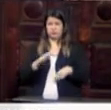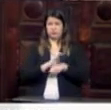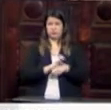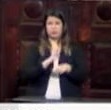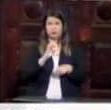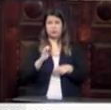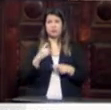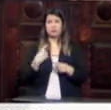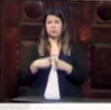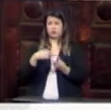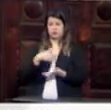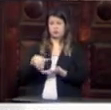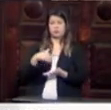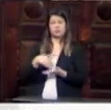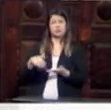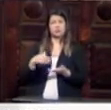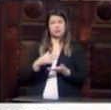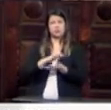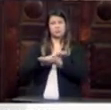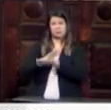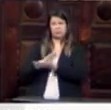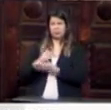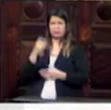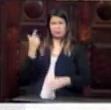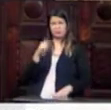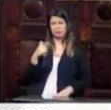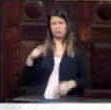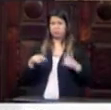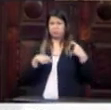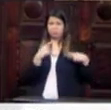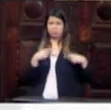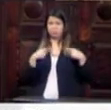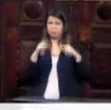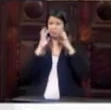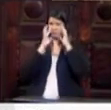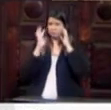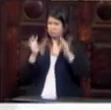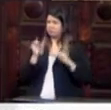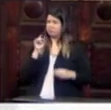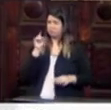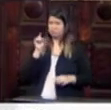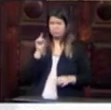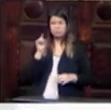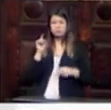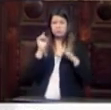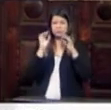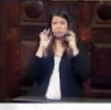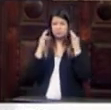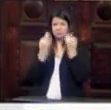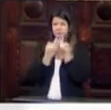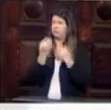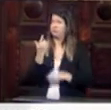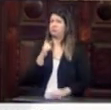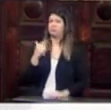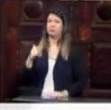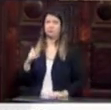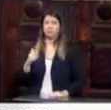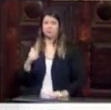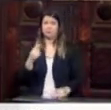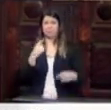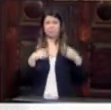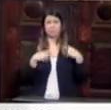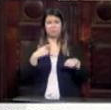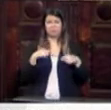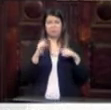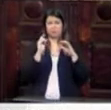foi completamente sucateada. Não há uma política pública de atendimento a essas famílias, não há política pública de direitos humanos hoje no Rio de Janeiro. A